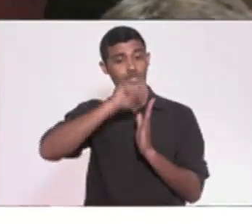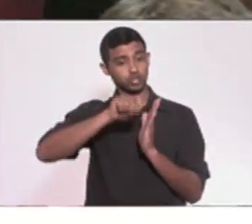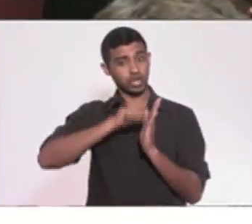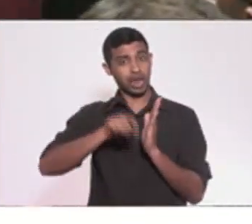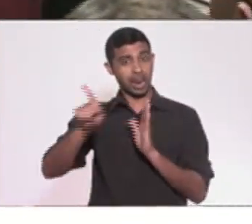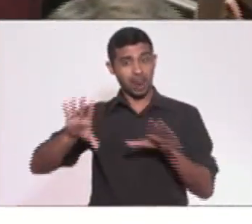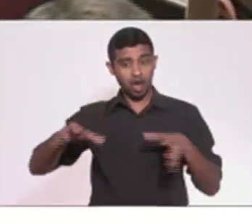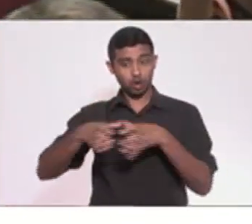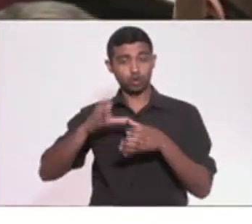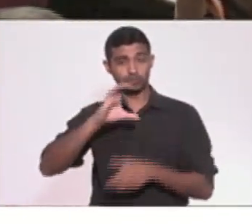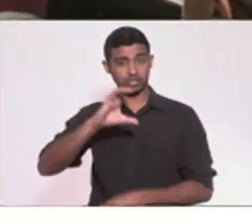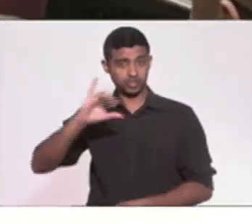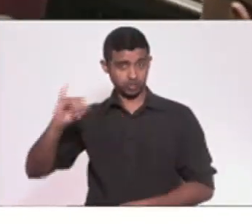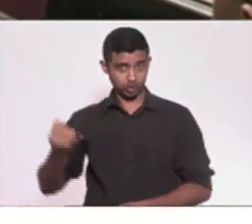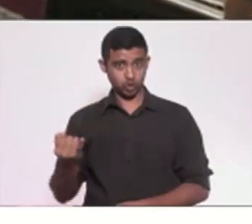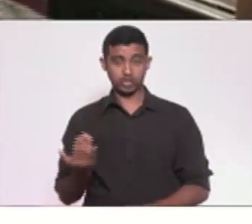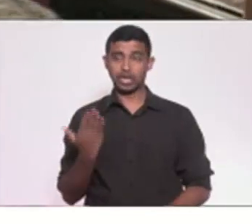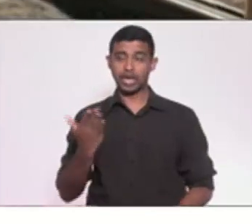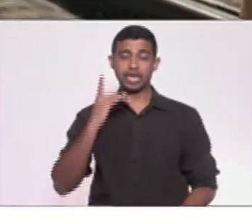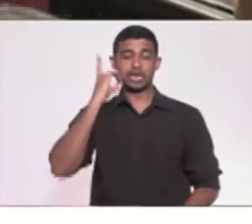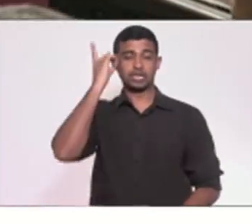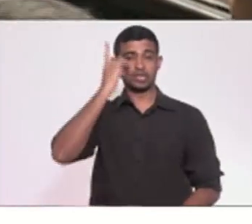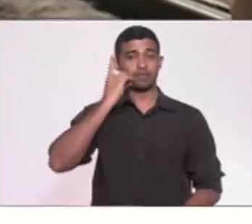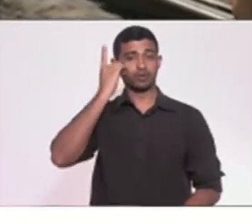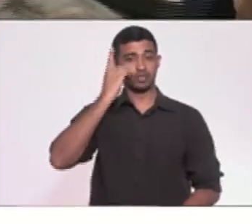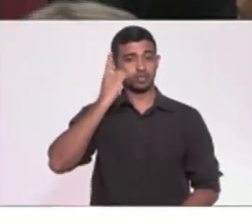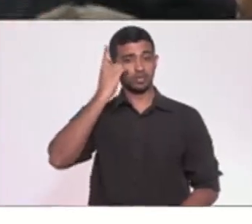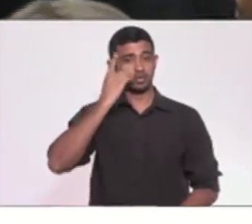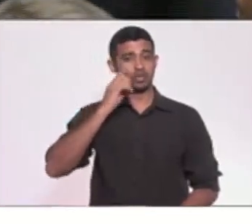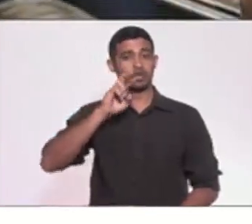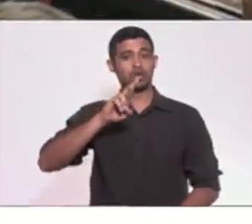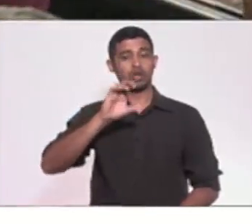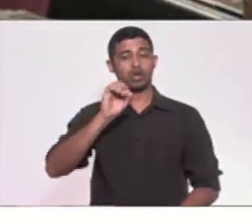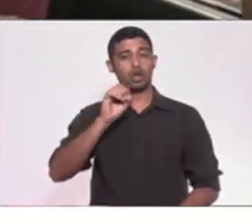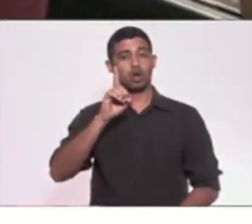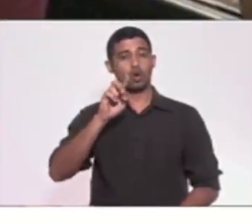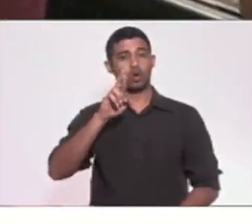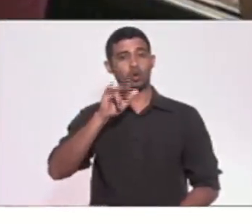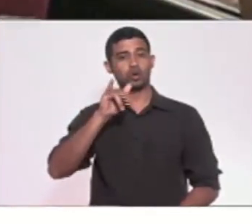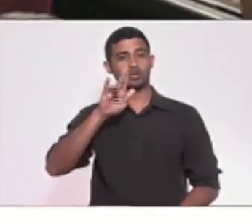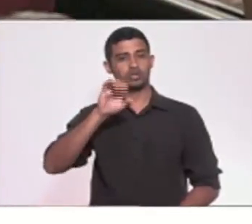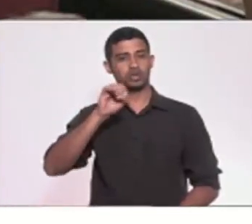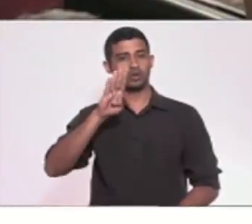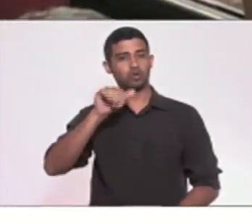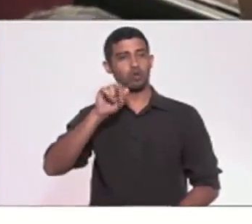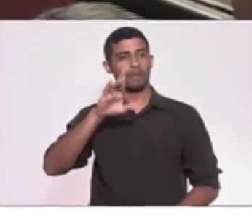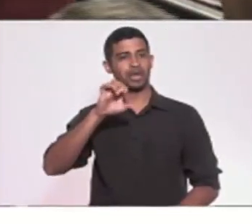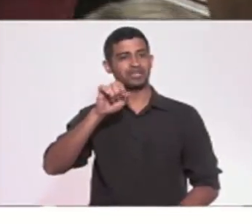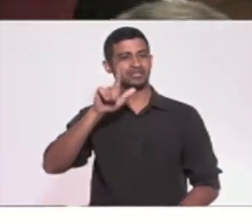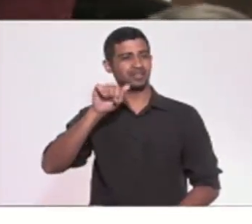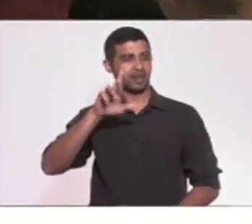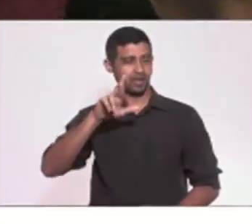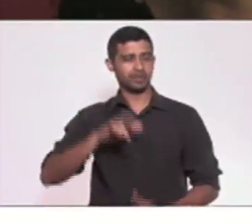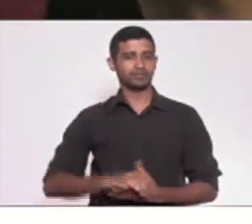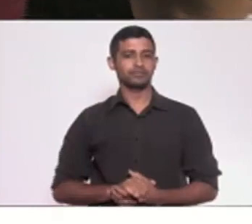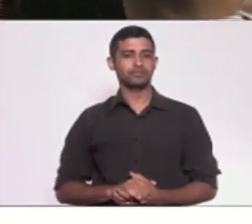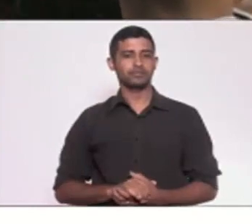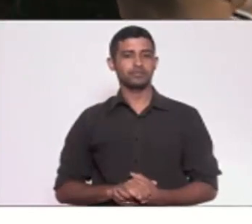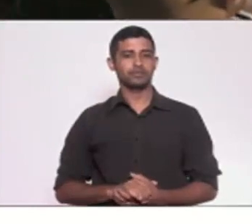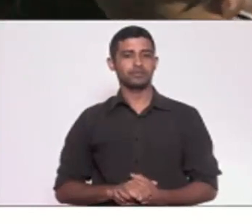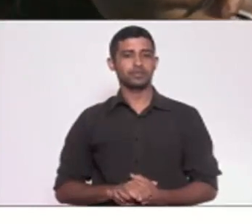CCJ, deputado Rodrigo Bacelar, a favor